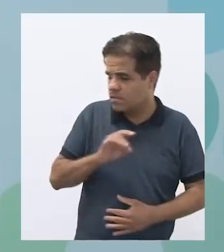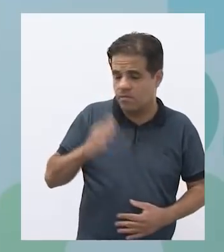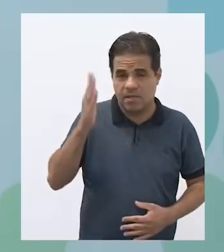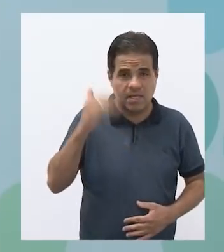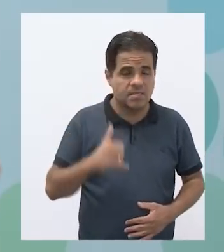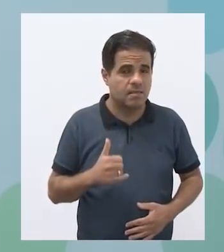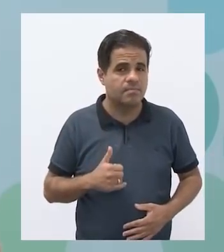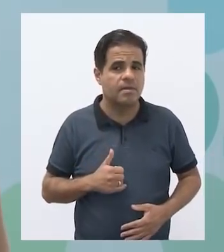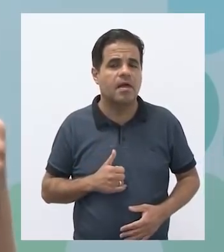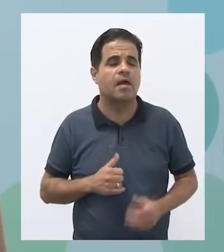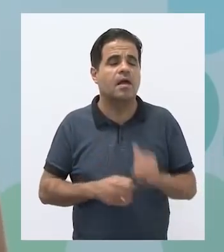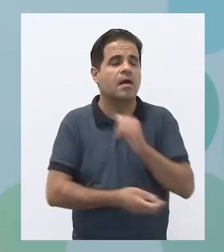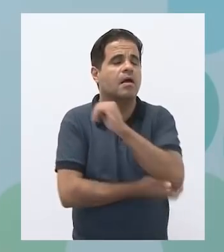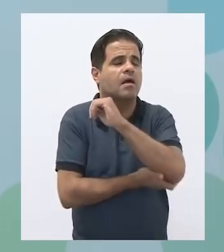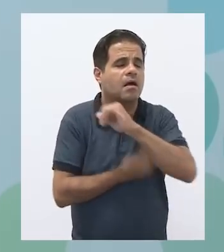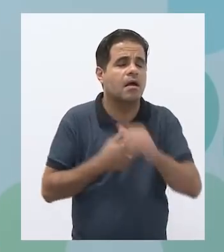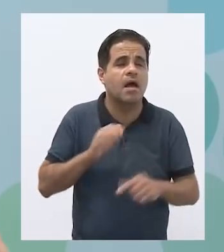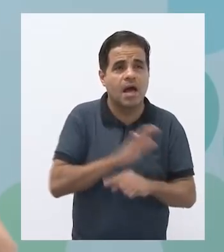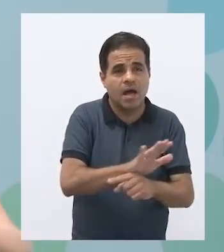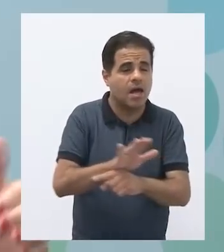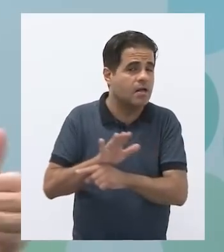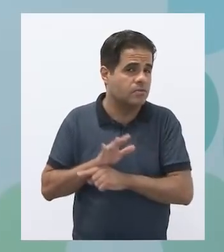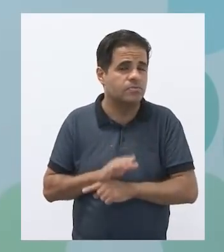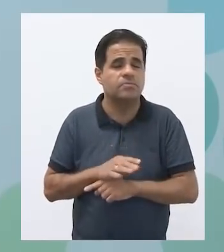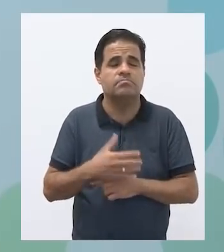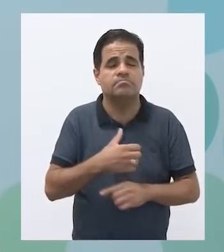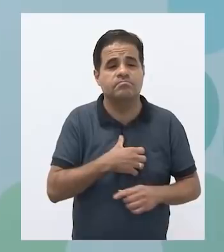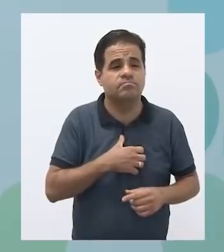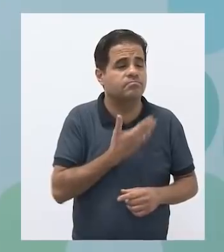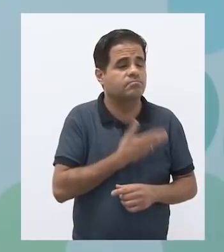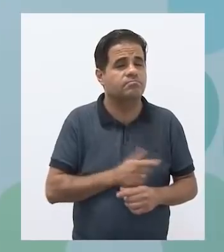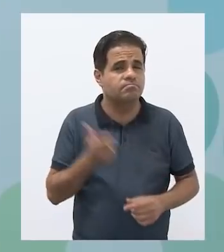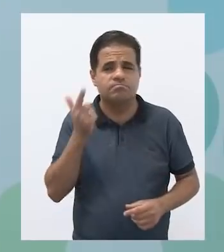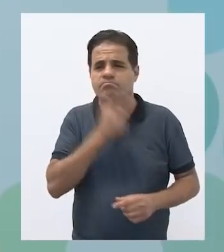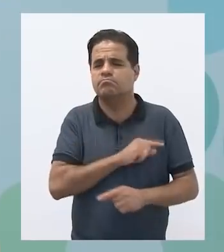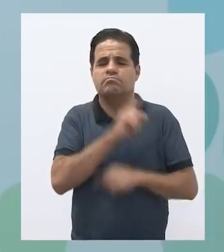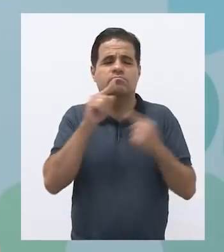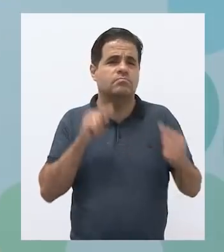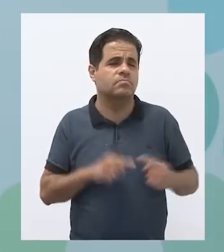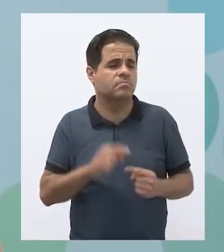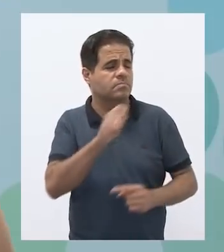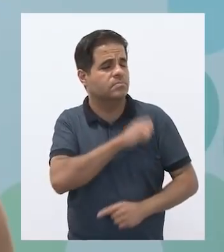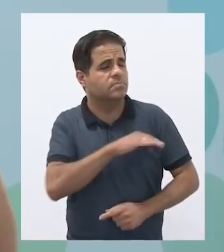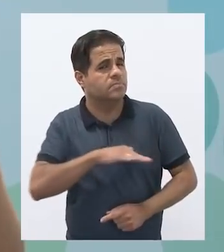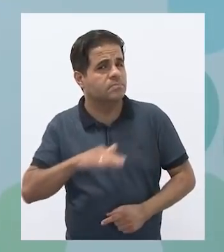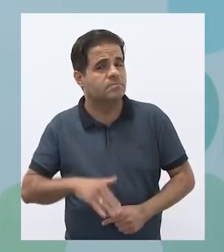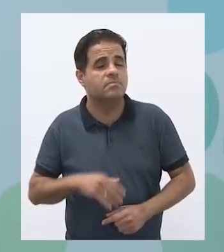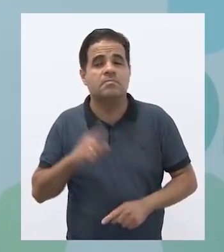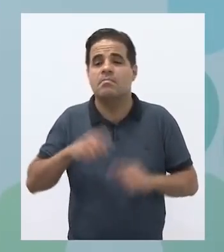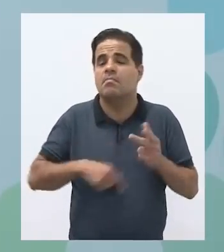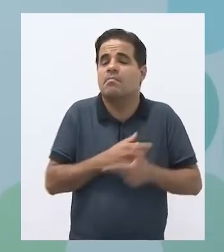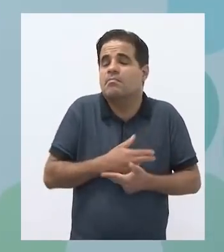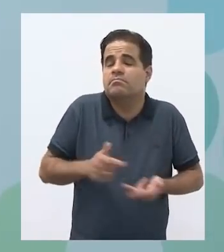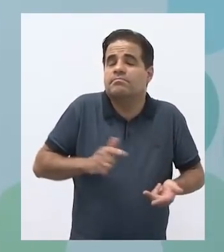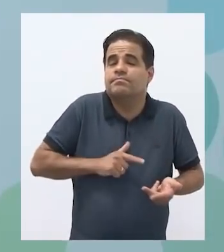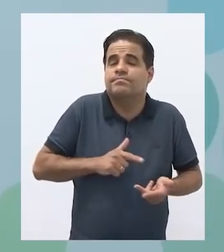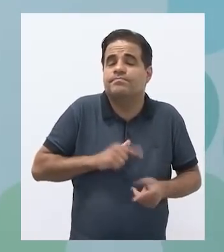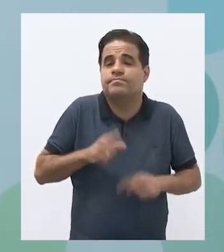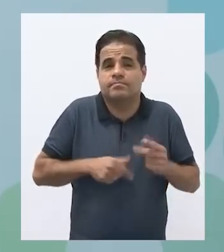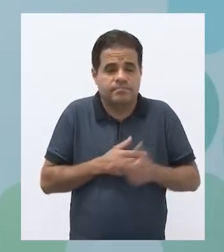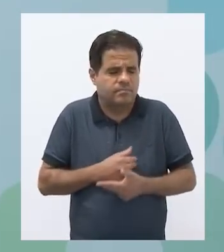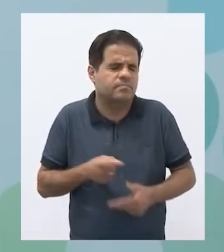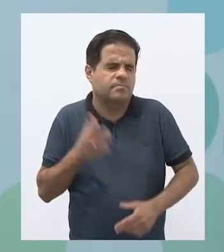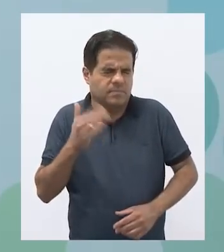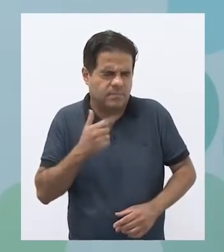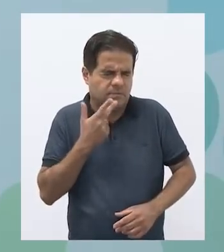como a regionalidade isso ajuda, de que forma que eu atinjo o meu aluno, que recurso o meu aluno tem, porque como a